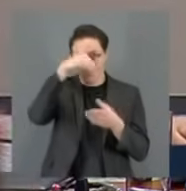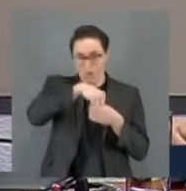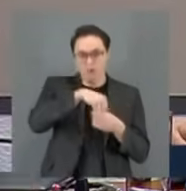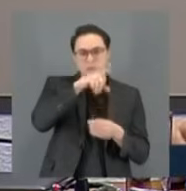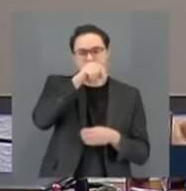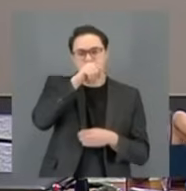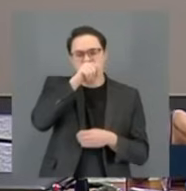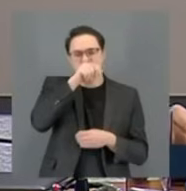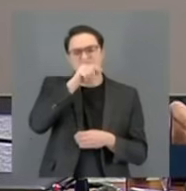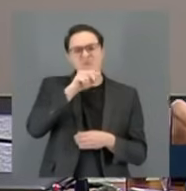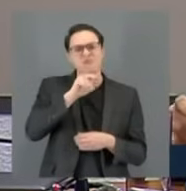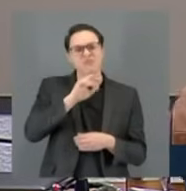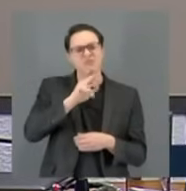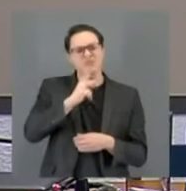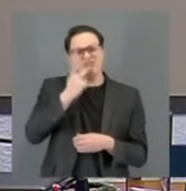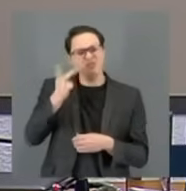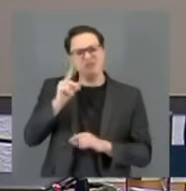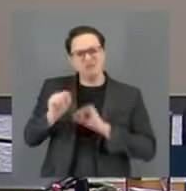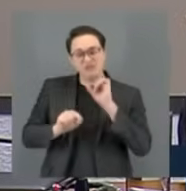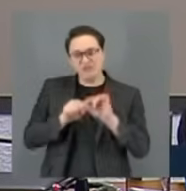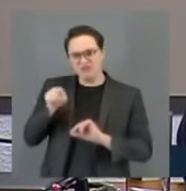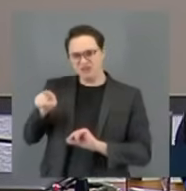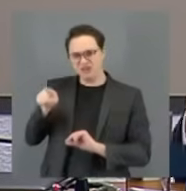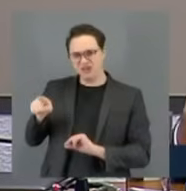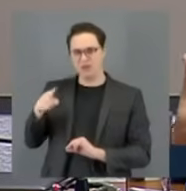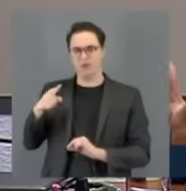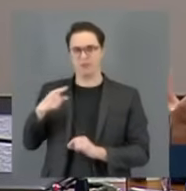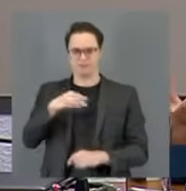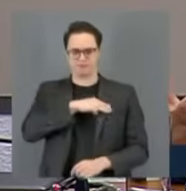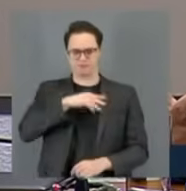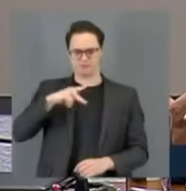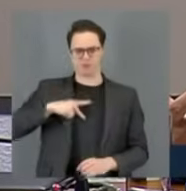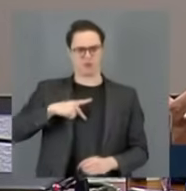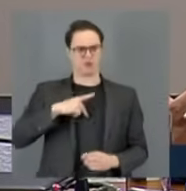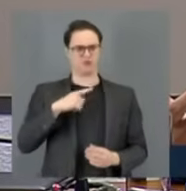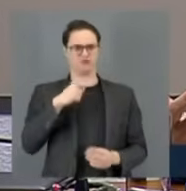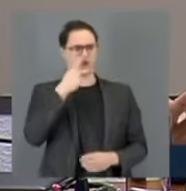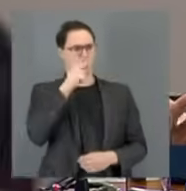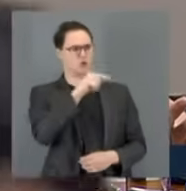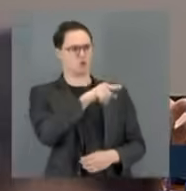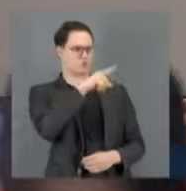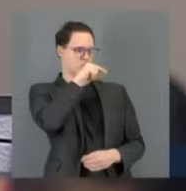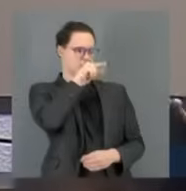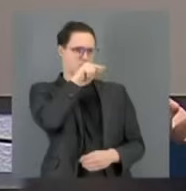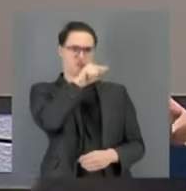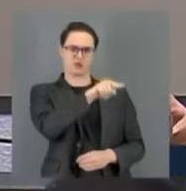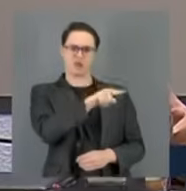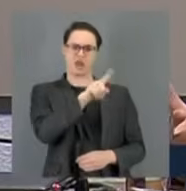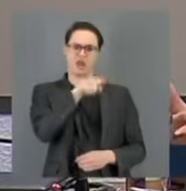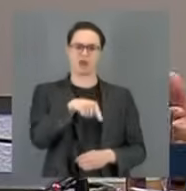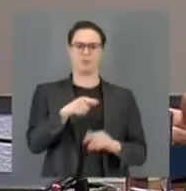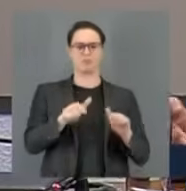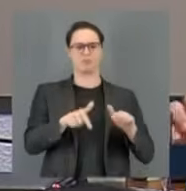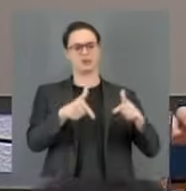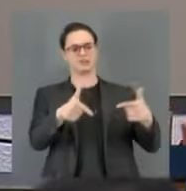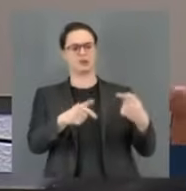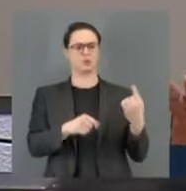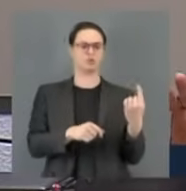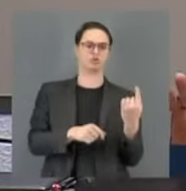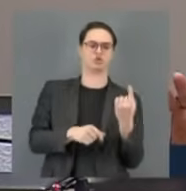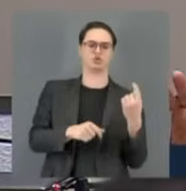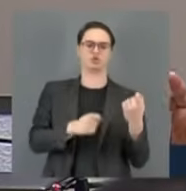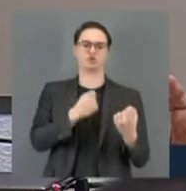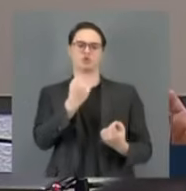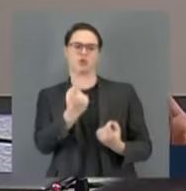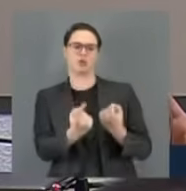que o promotor tinha alegado que a atitude do Twitter era uma ação isolada, porque todas